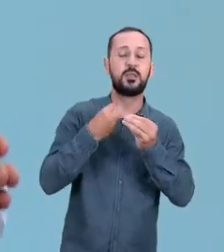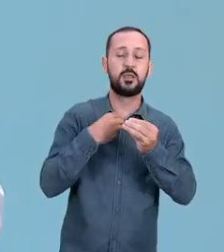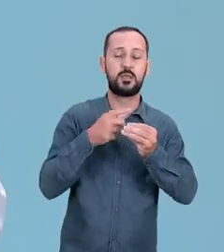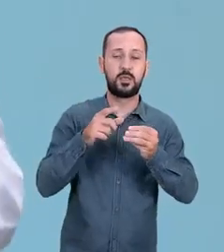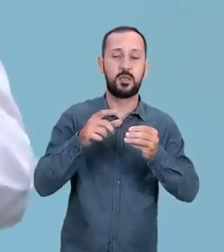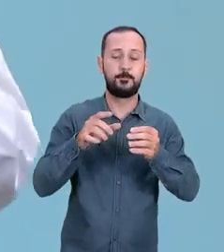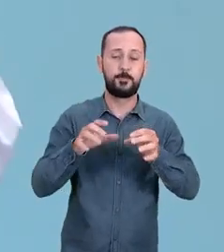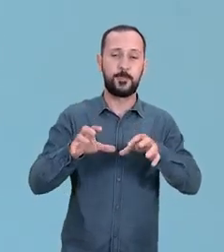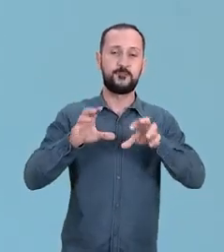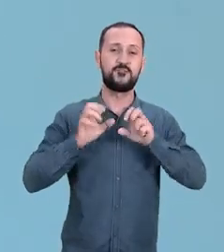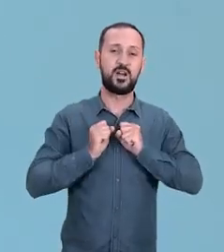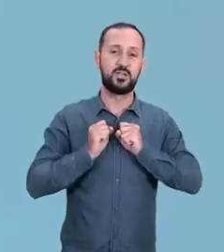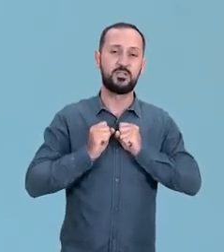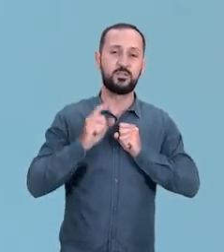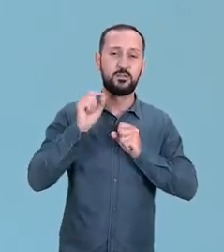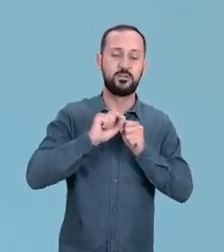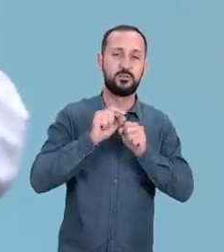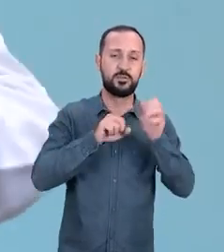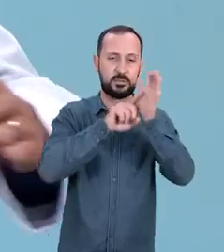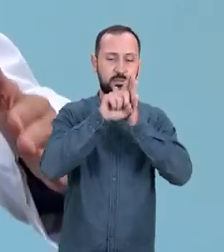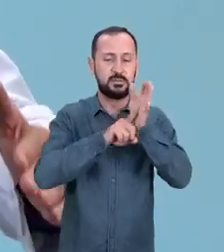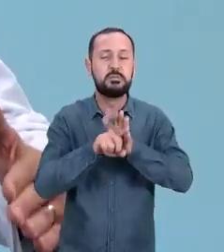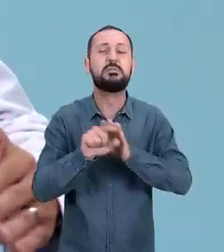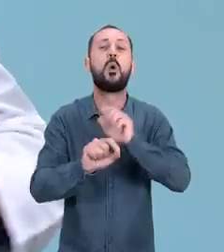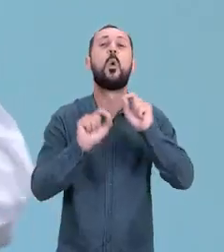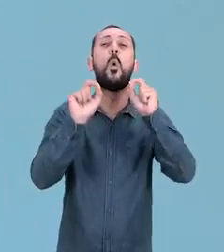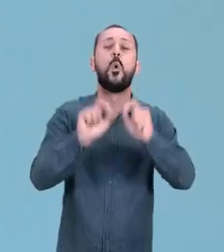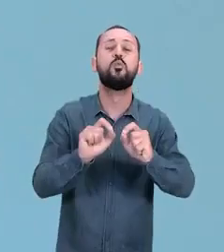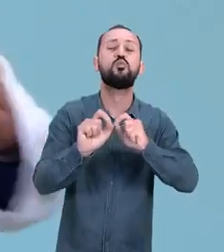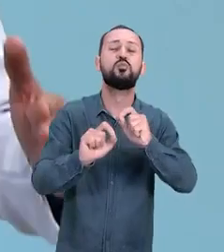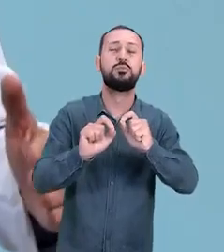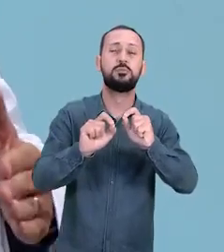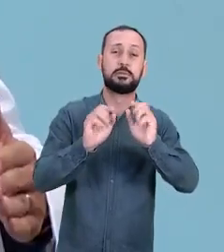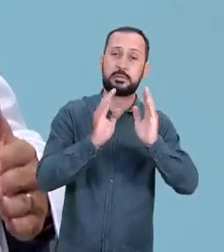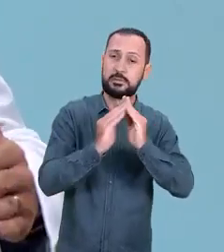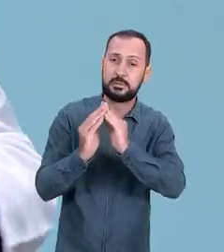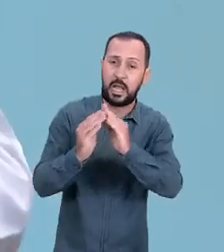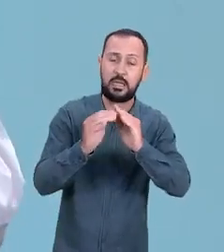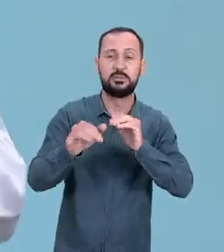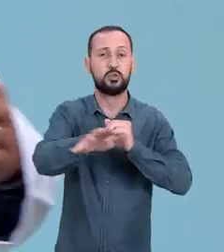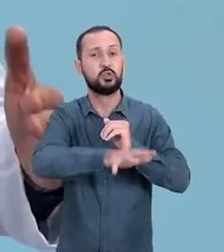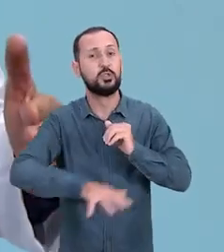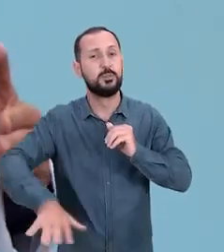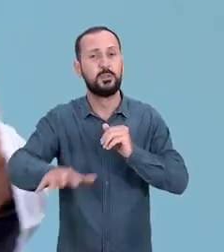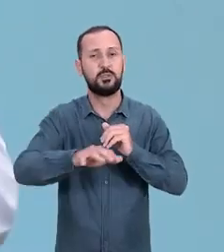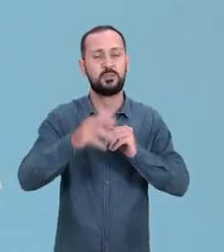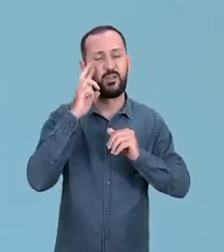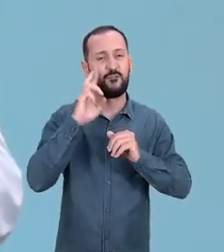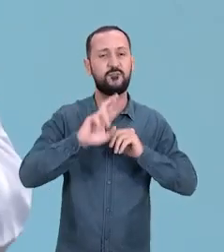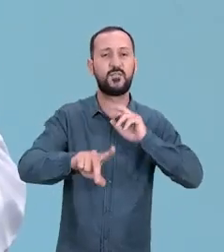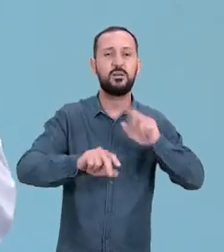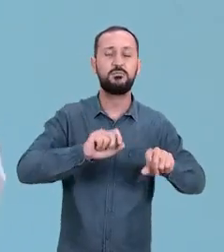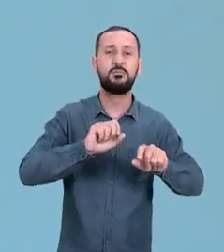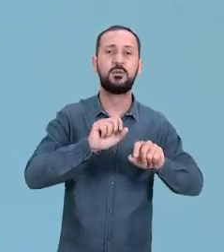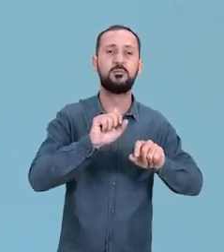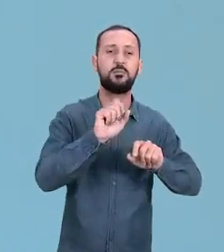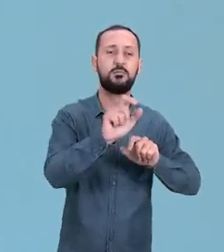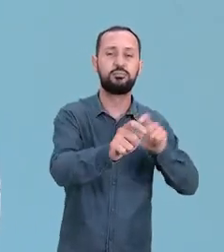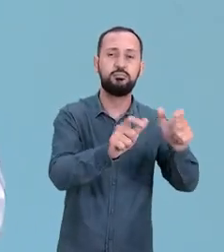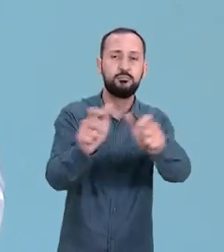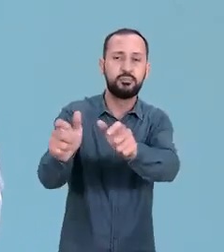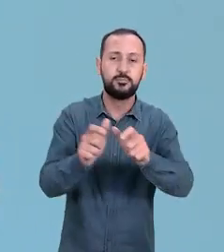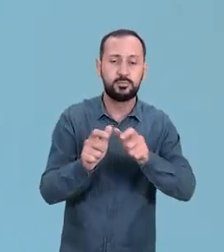a infecção através de uma varredura nas casas, no ambiente, né? A gente vê vários lugares do